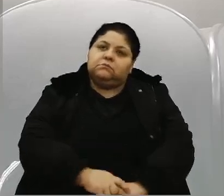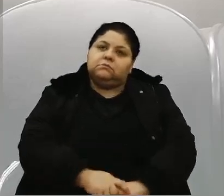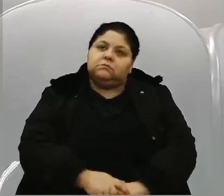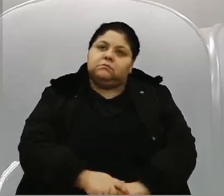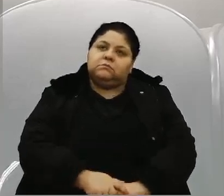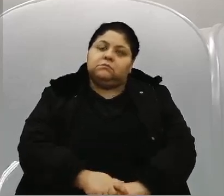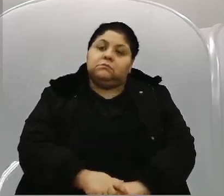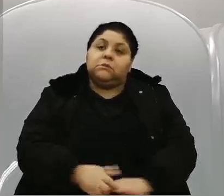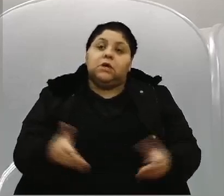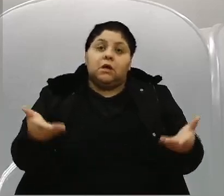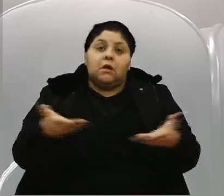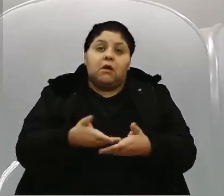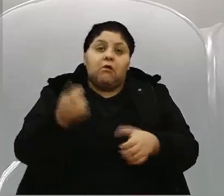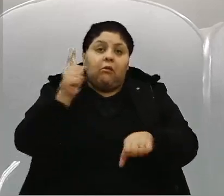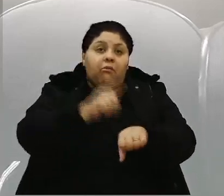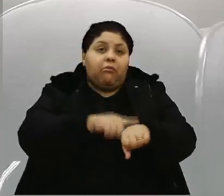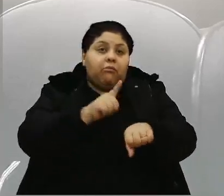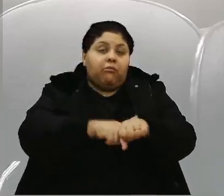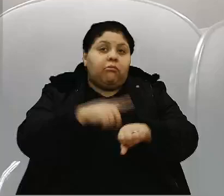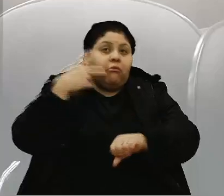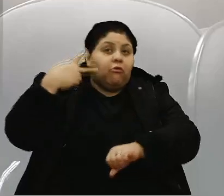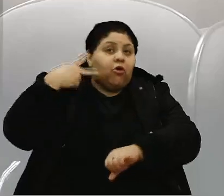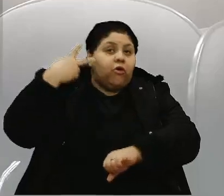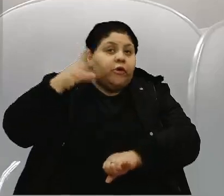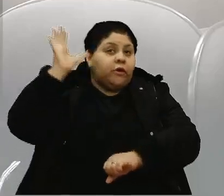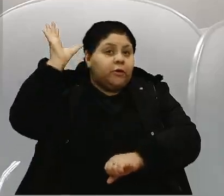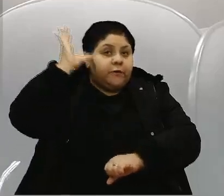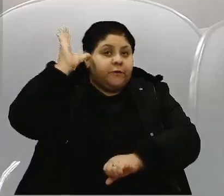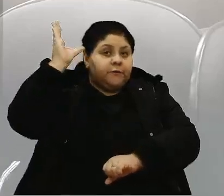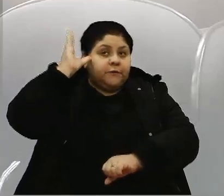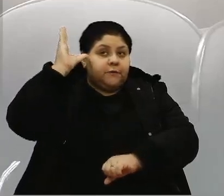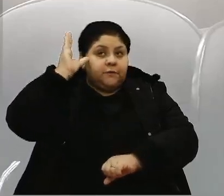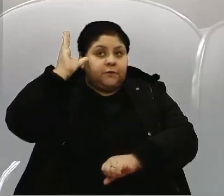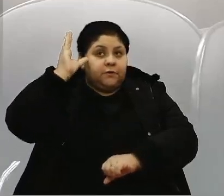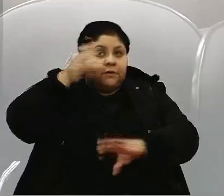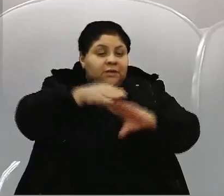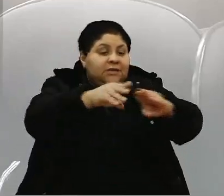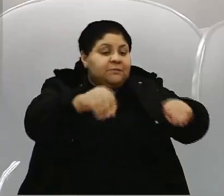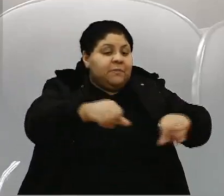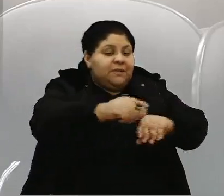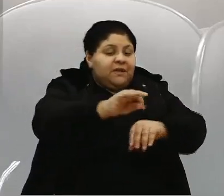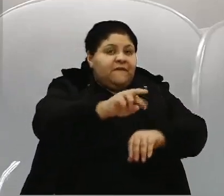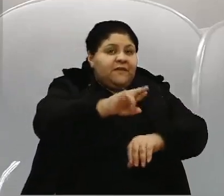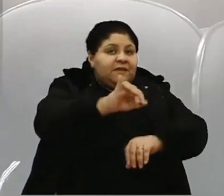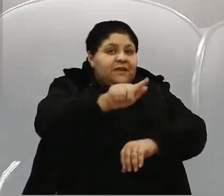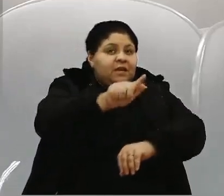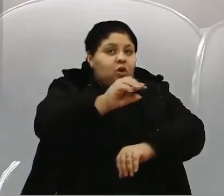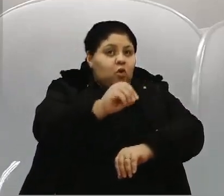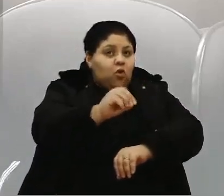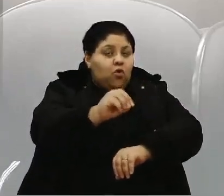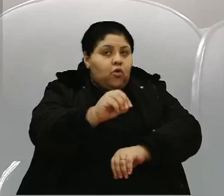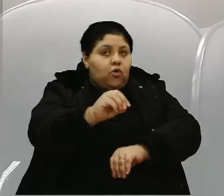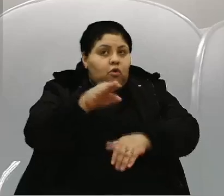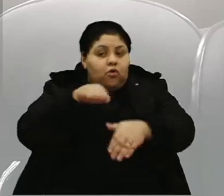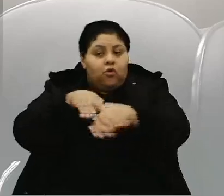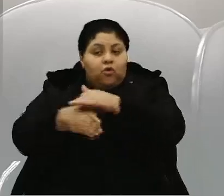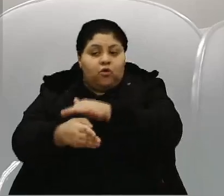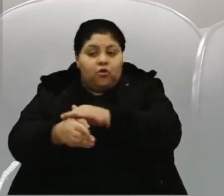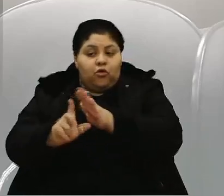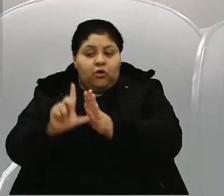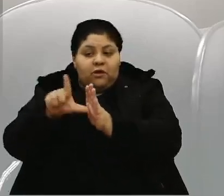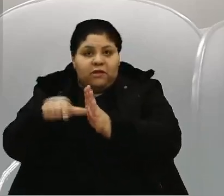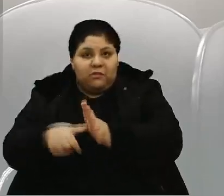Eu venho daquele tempo, vereador Cadori, que se plantava trigo. E se guardava para depois vir